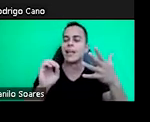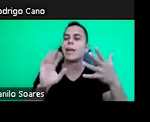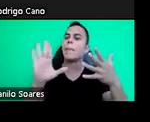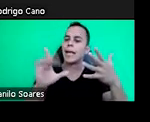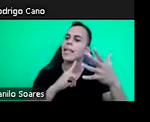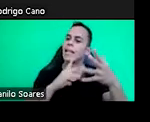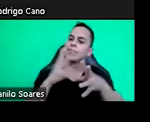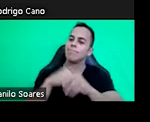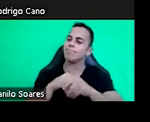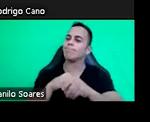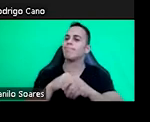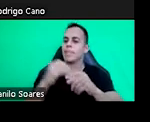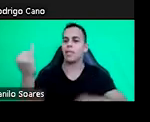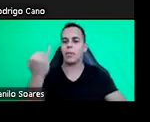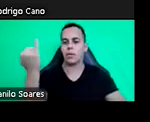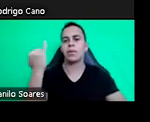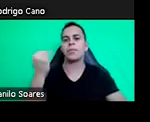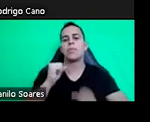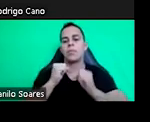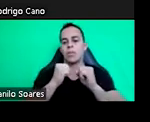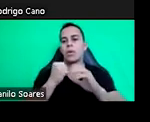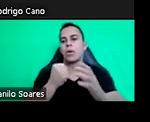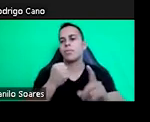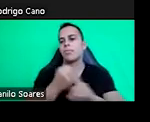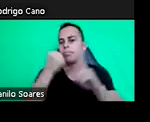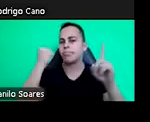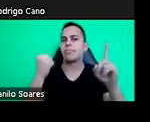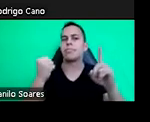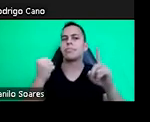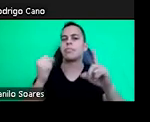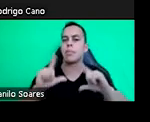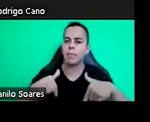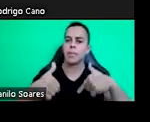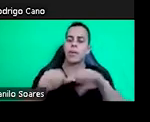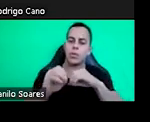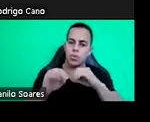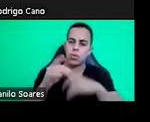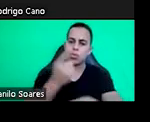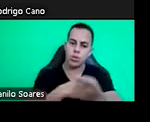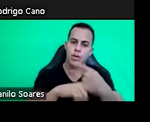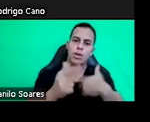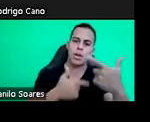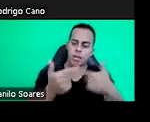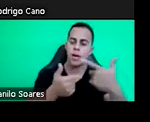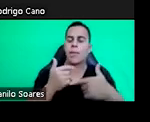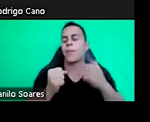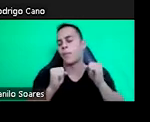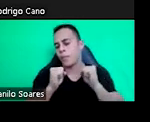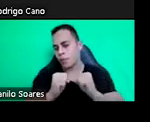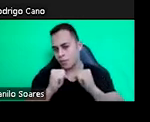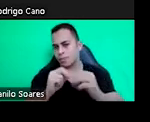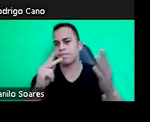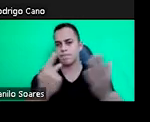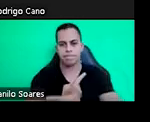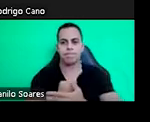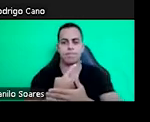que é importante e pode impactar rendimento educacional, sucesso no trabalho, enfim, pode estar associado